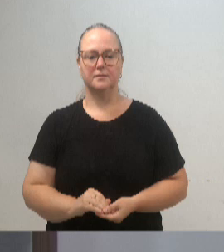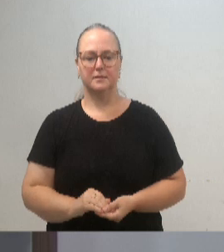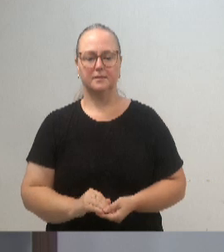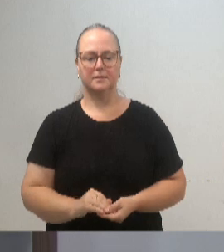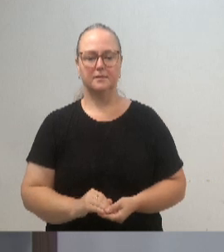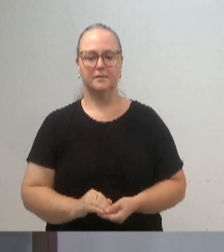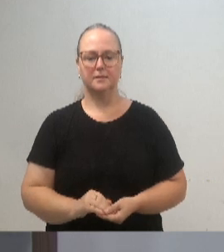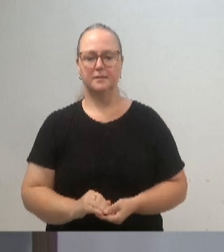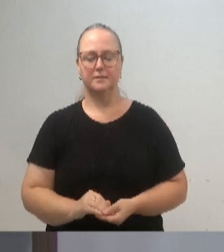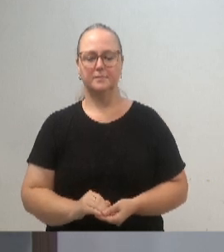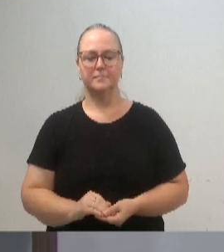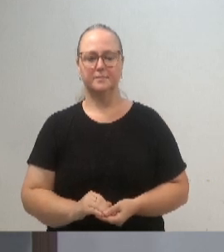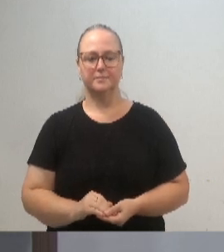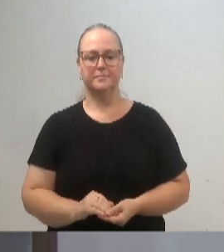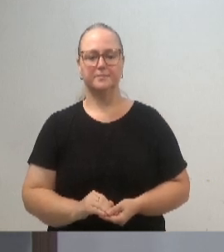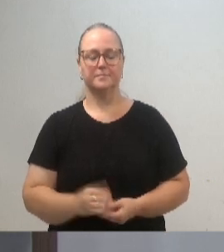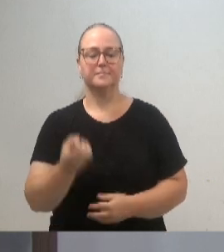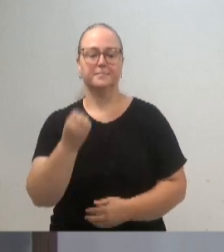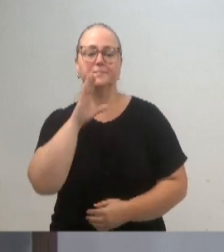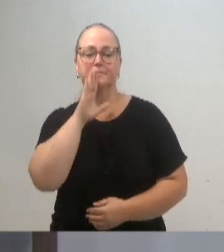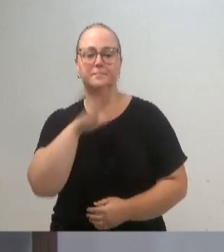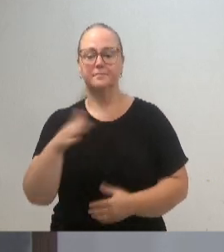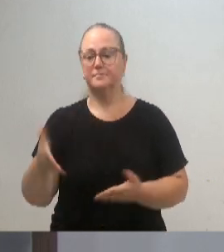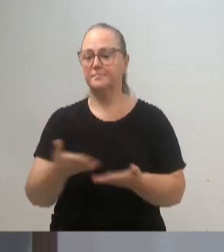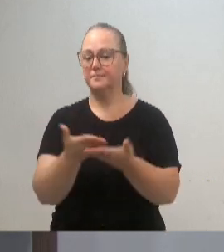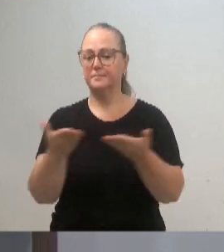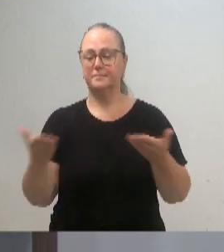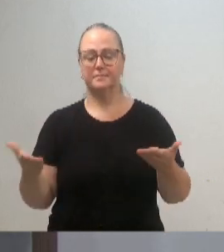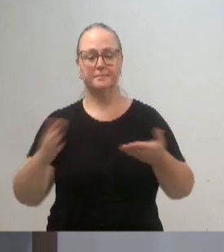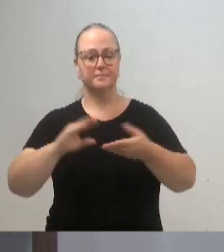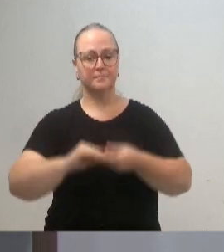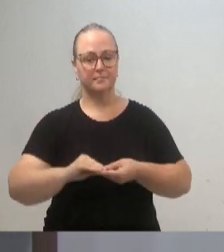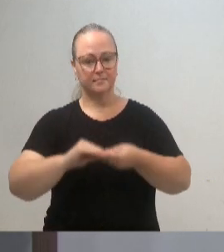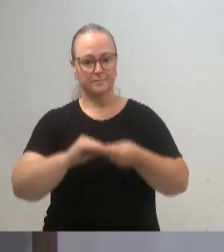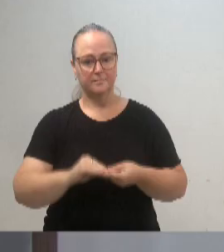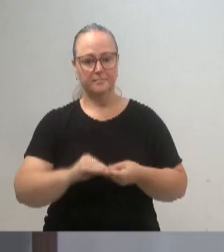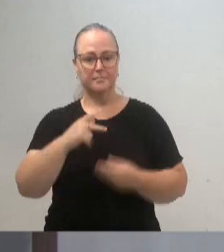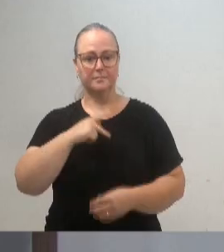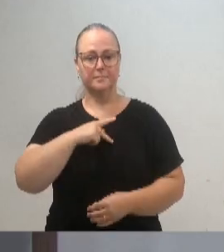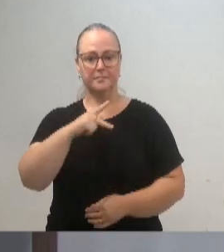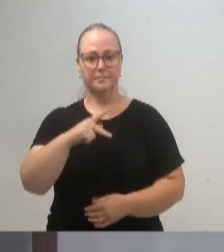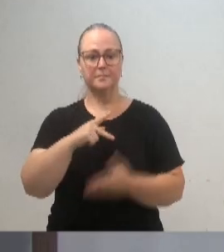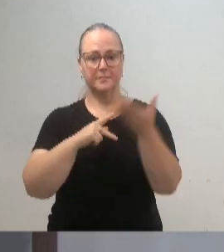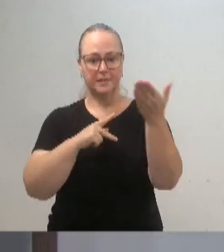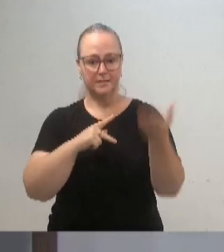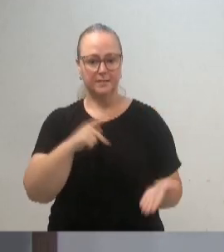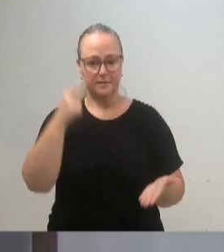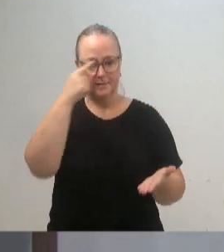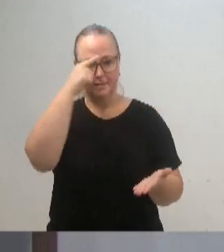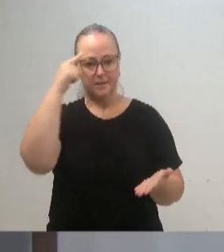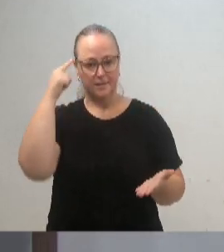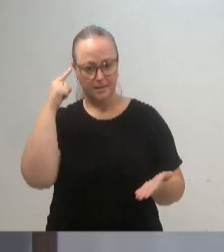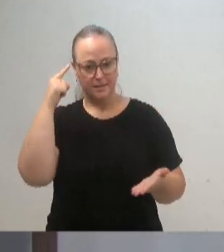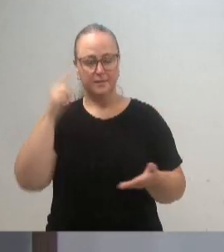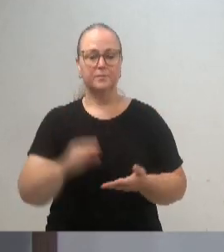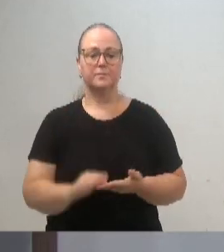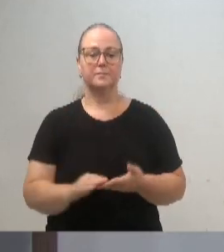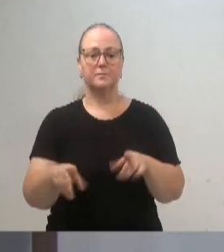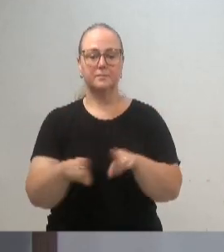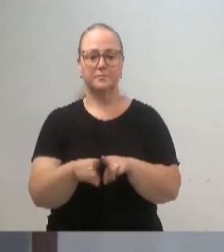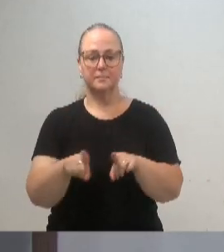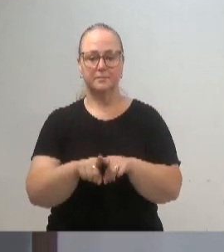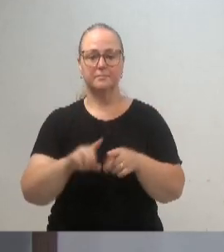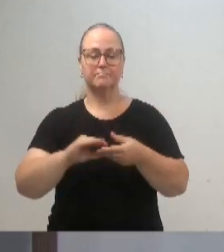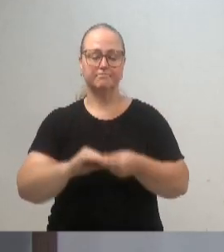Então, boa tarde a todos. Gostaria de cumprimentar, então, o presidente da Casa, o vereador Ailton de Souza. Em nome dele, eu